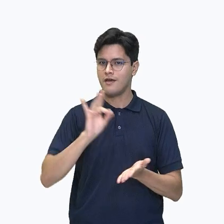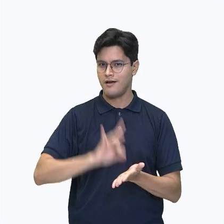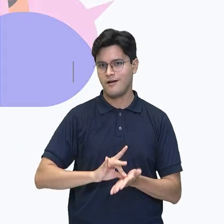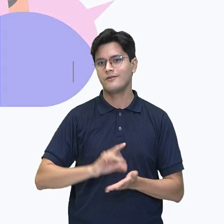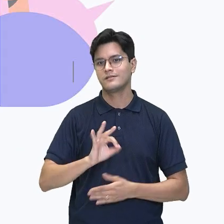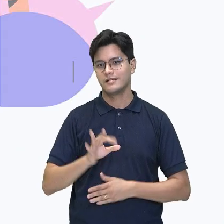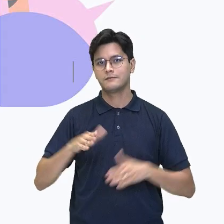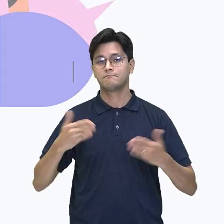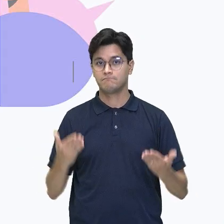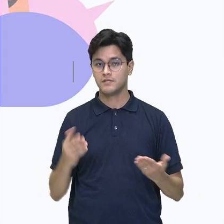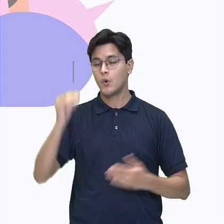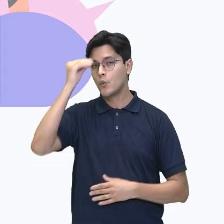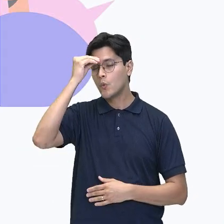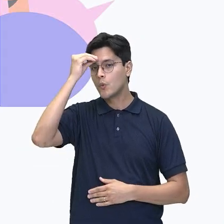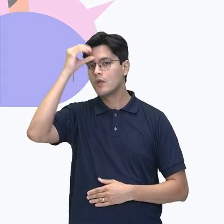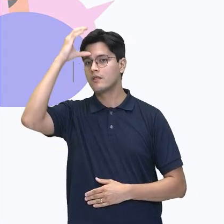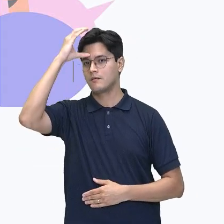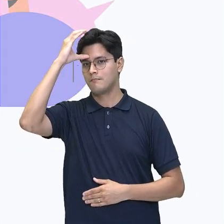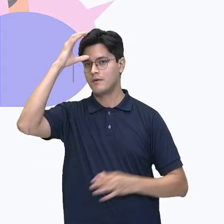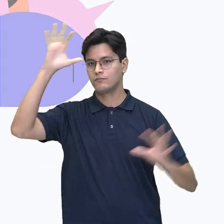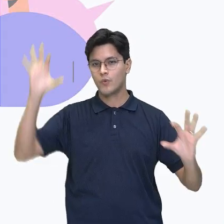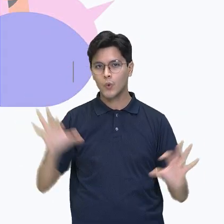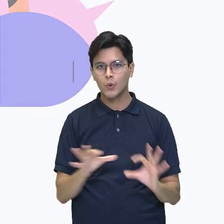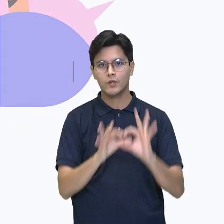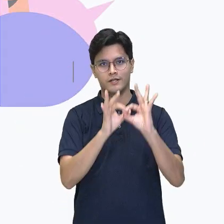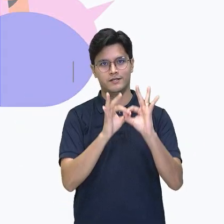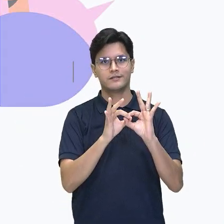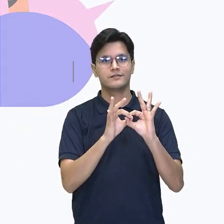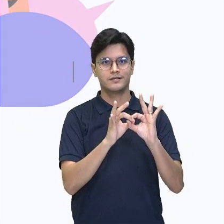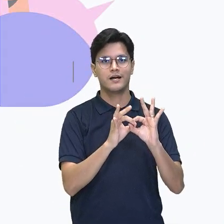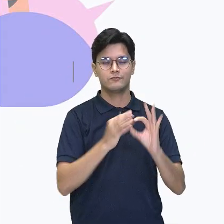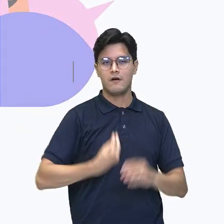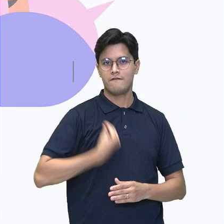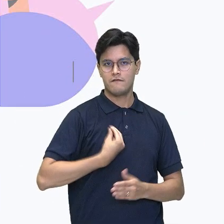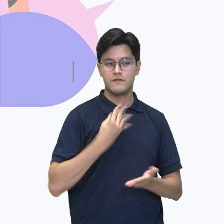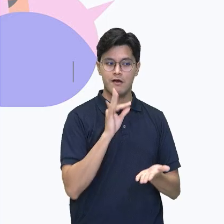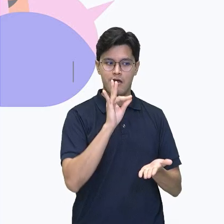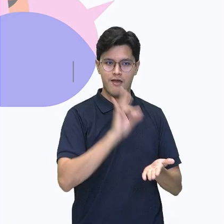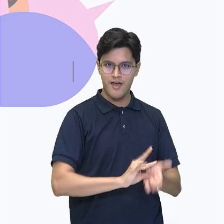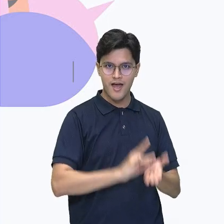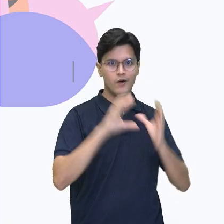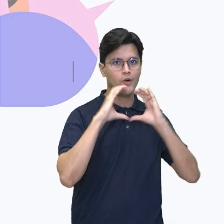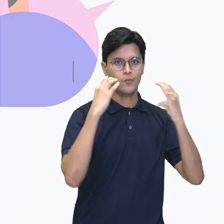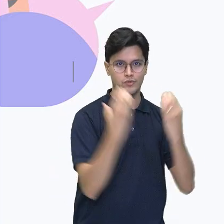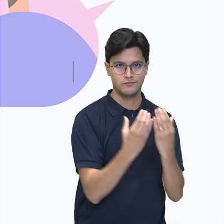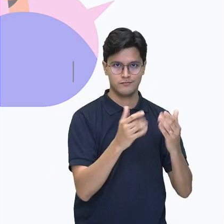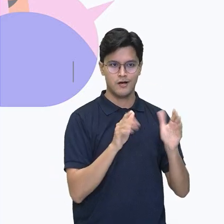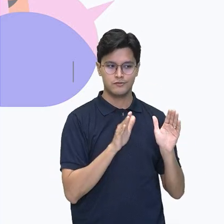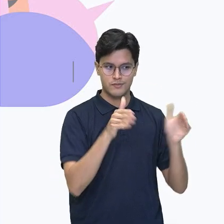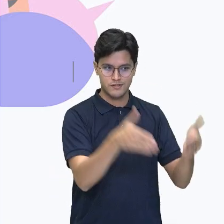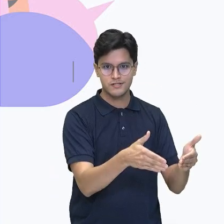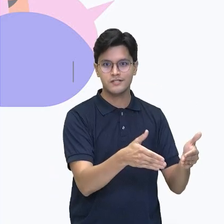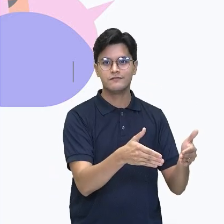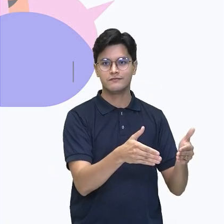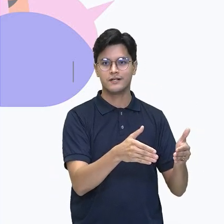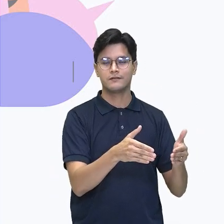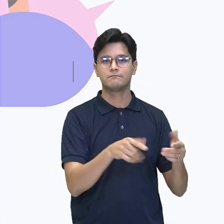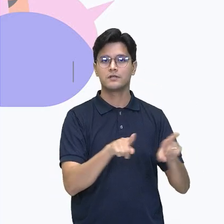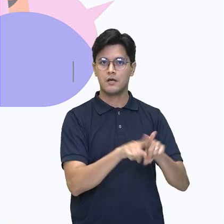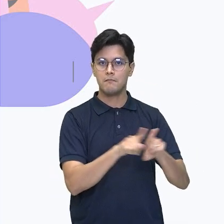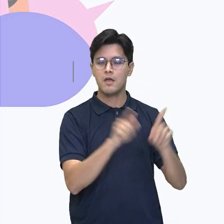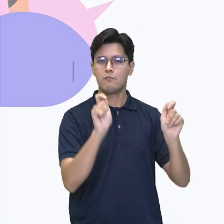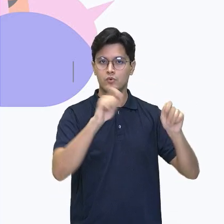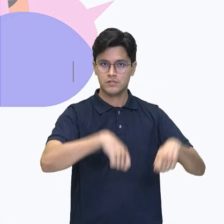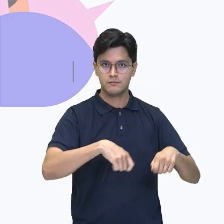quando ele se conecta realmente com a realidade, quando ele faz sentido com a realidade local, né, e também passa a permitir que o aluno compreenda a